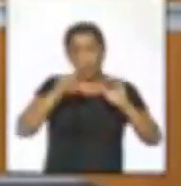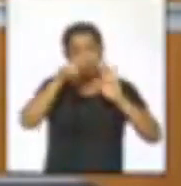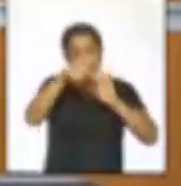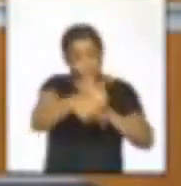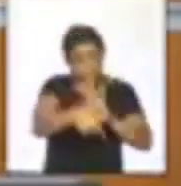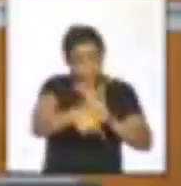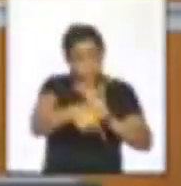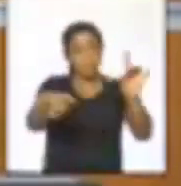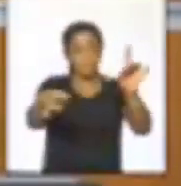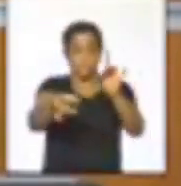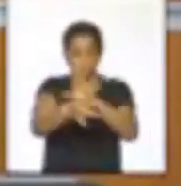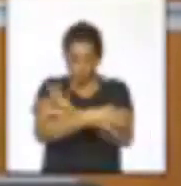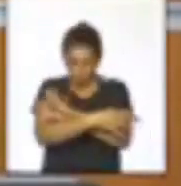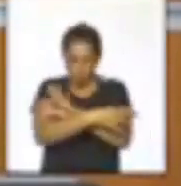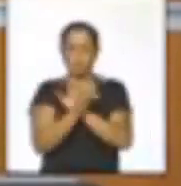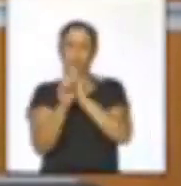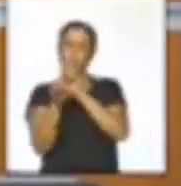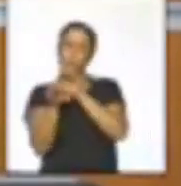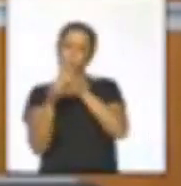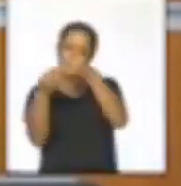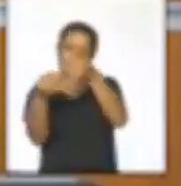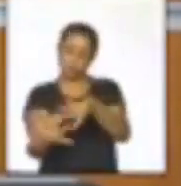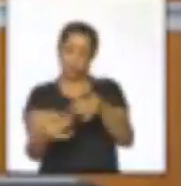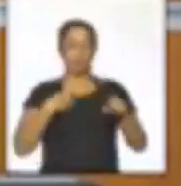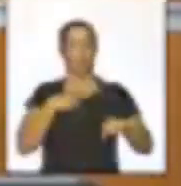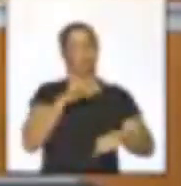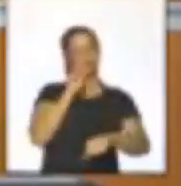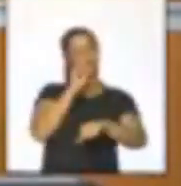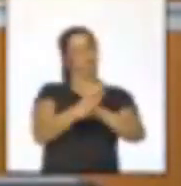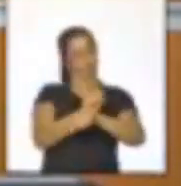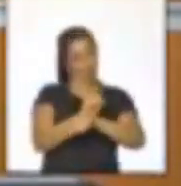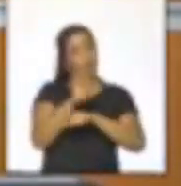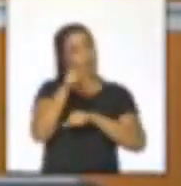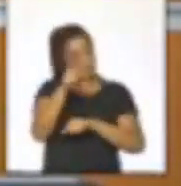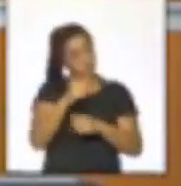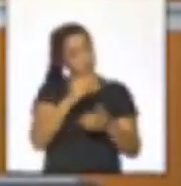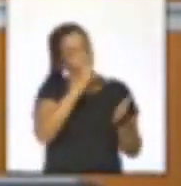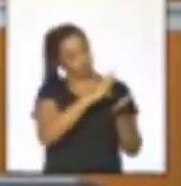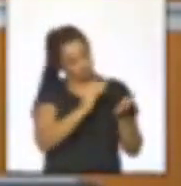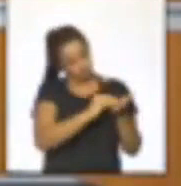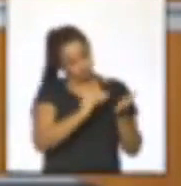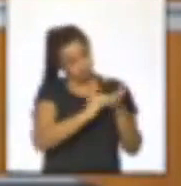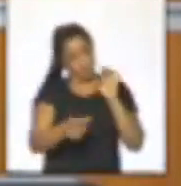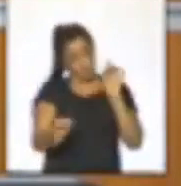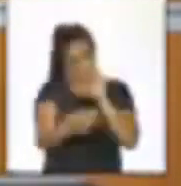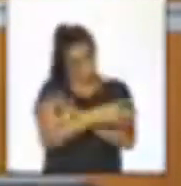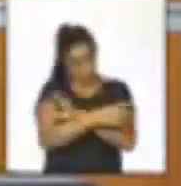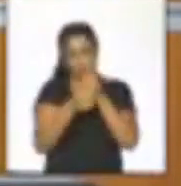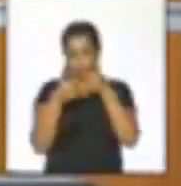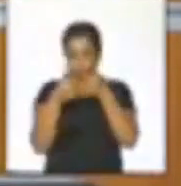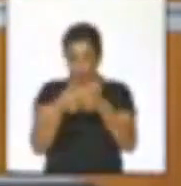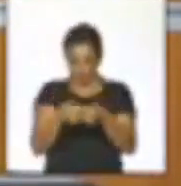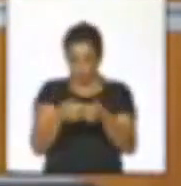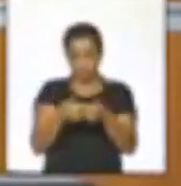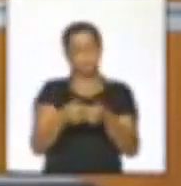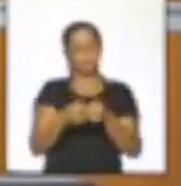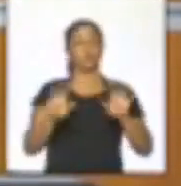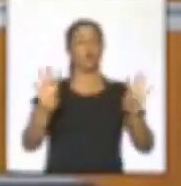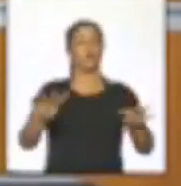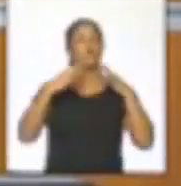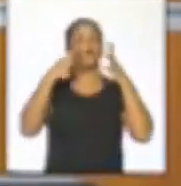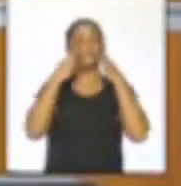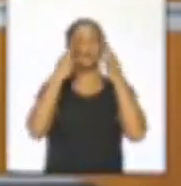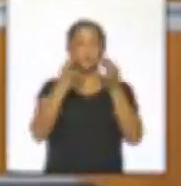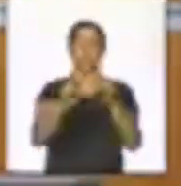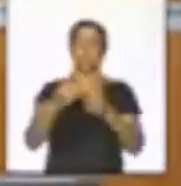a explicação, em seguida, o que que eu vou fazer? Eu dou uma pausa para você copiar, tá bom? Então, preste